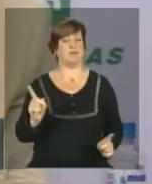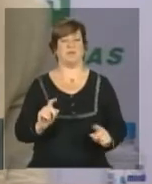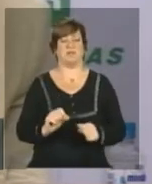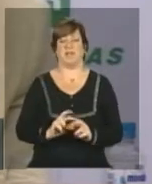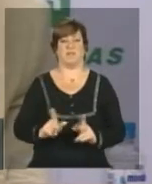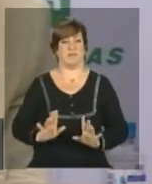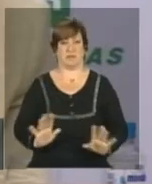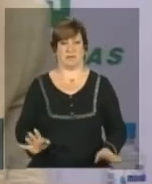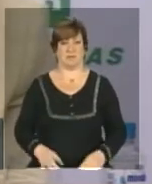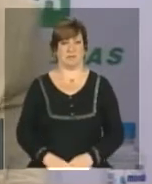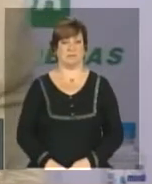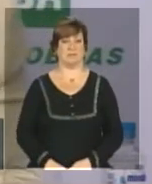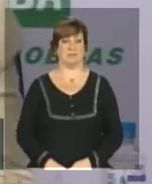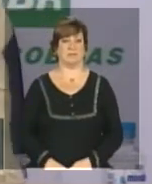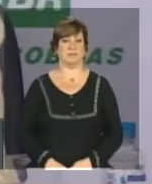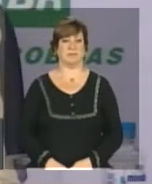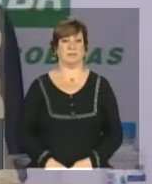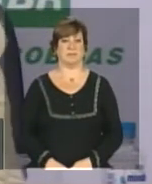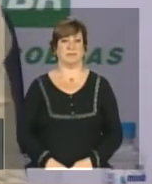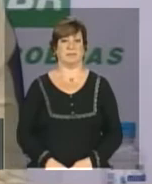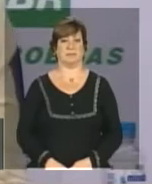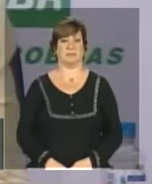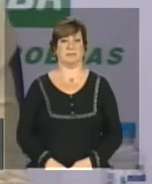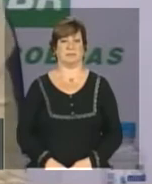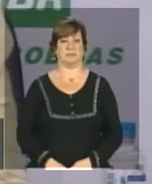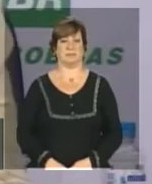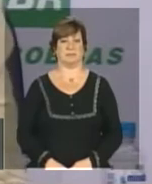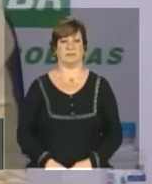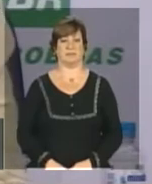não faz diferença. Próxima.